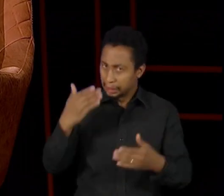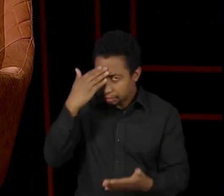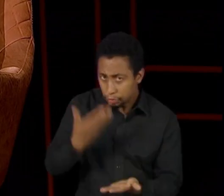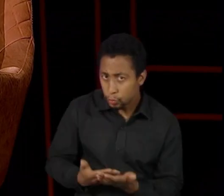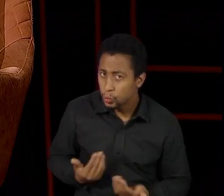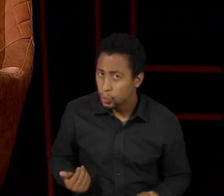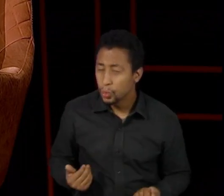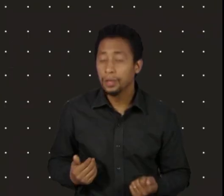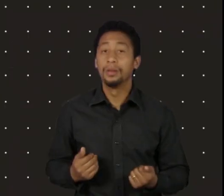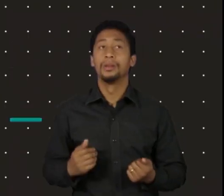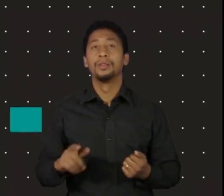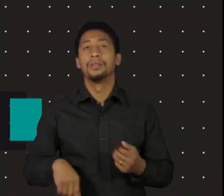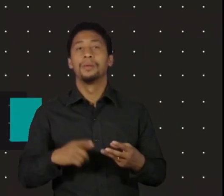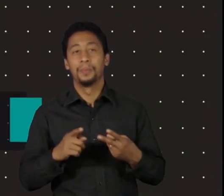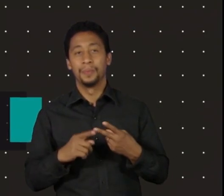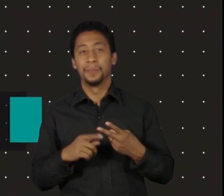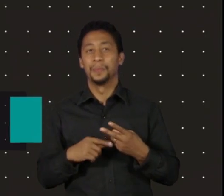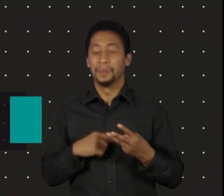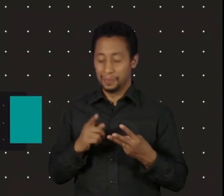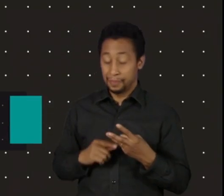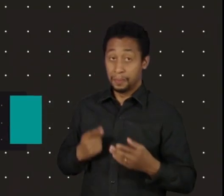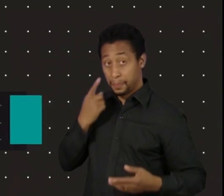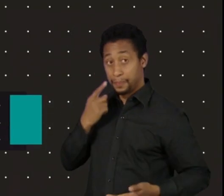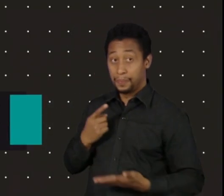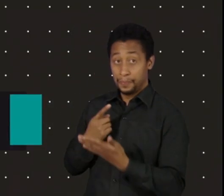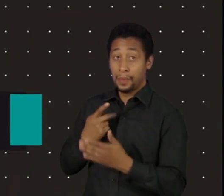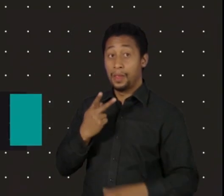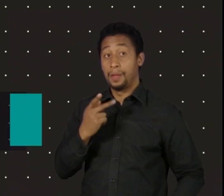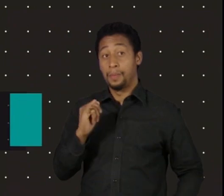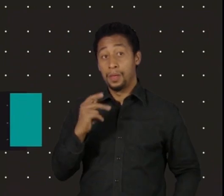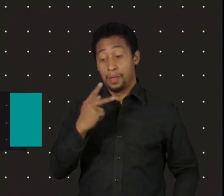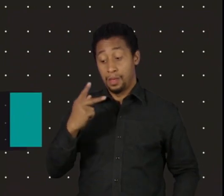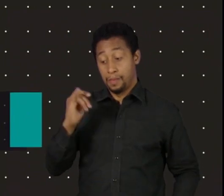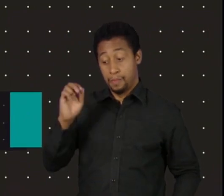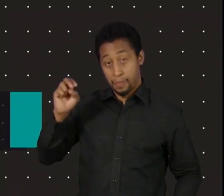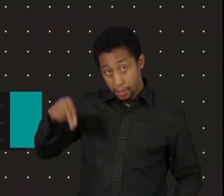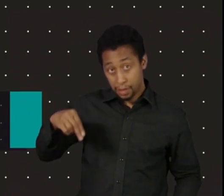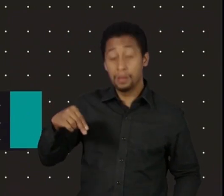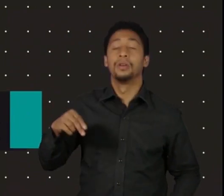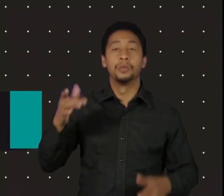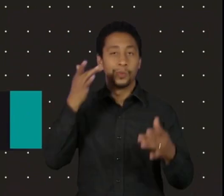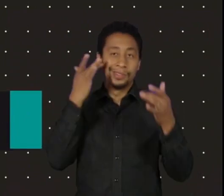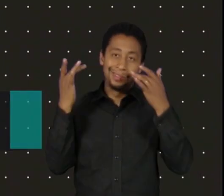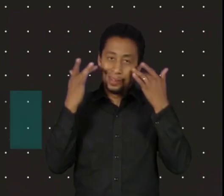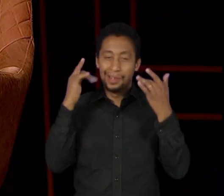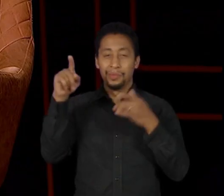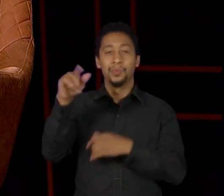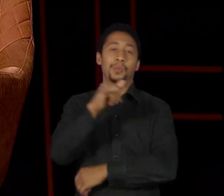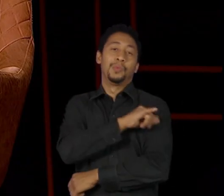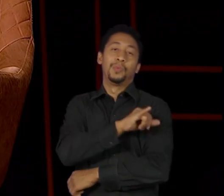E depois fiz Pippin, que era um musical norte-americano, lá também no Teatro Adolfo Bloch.